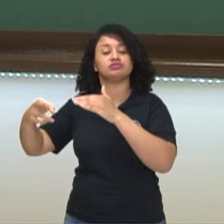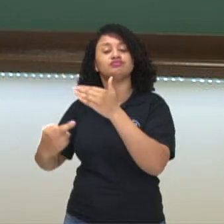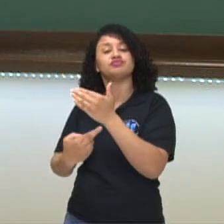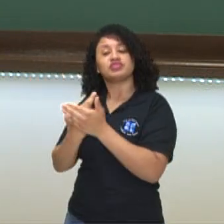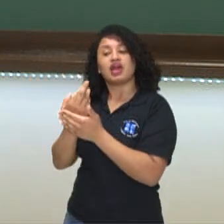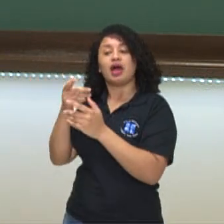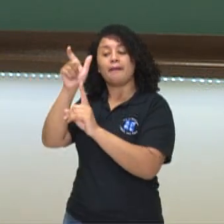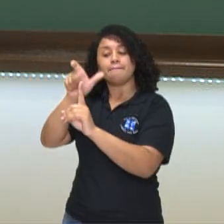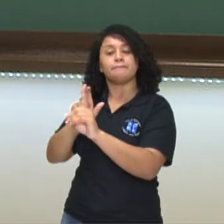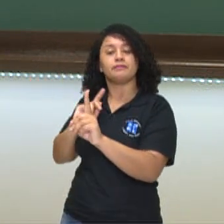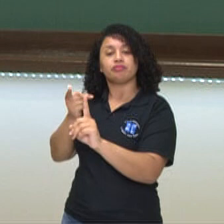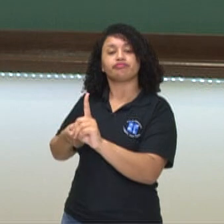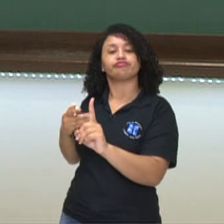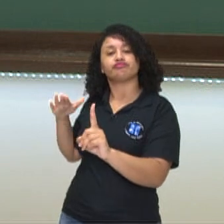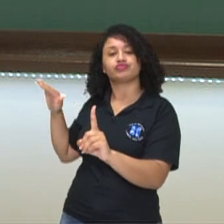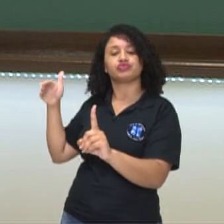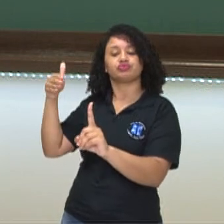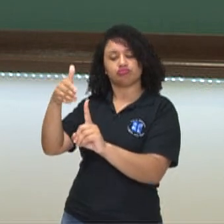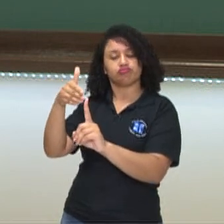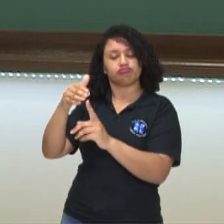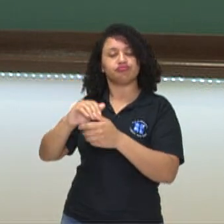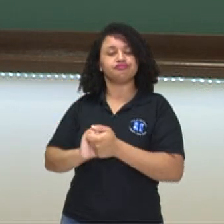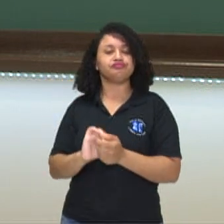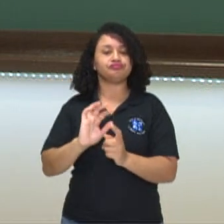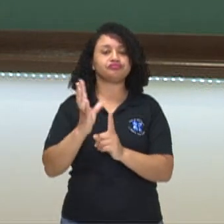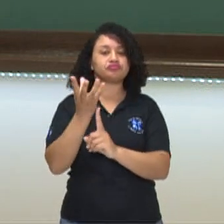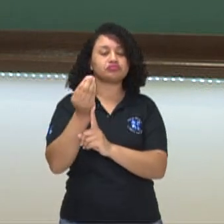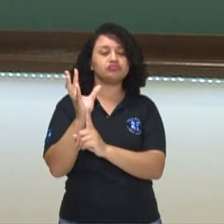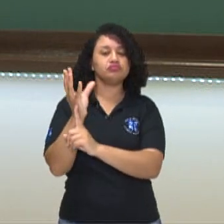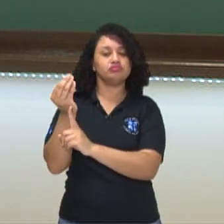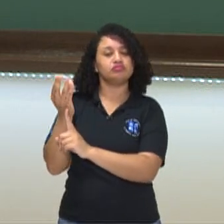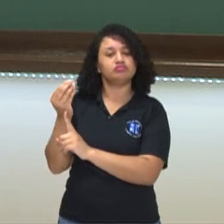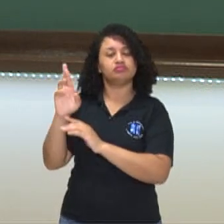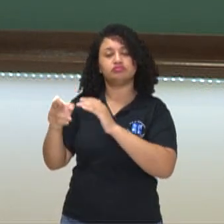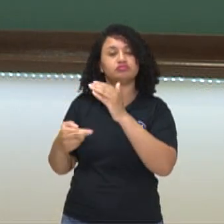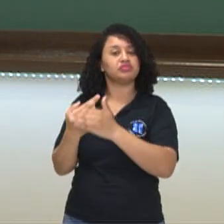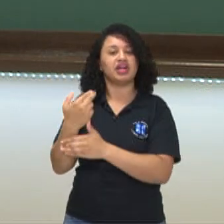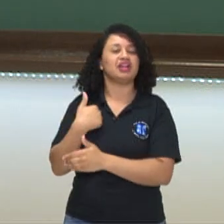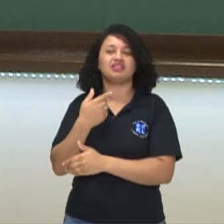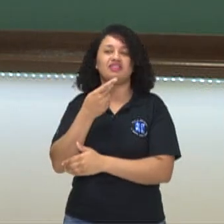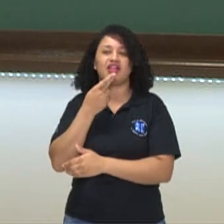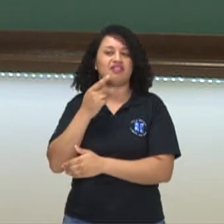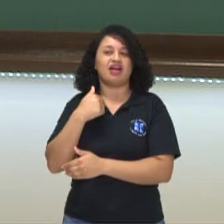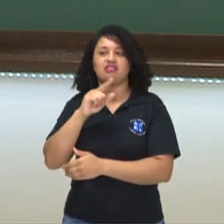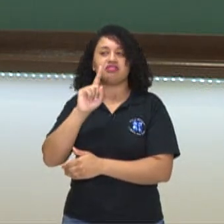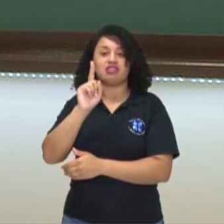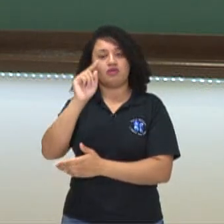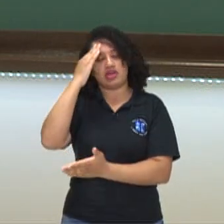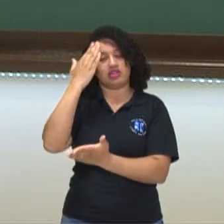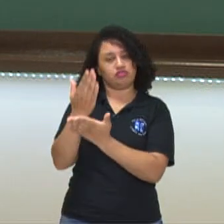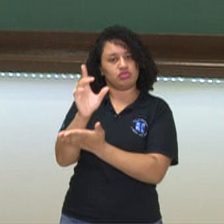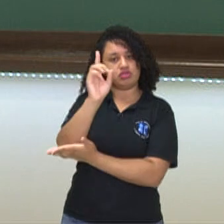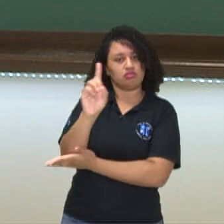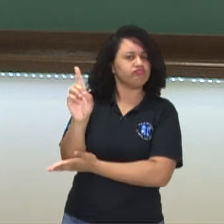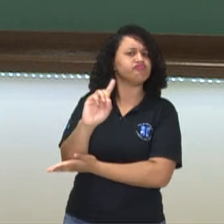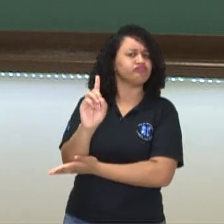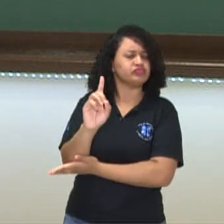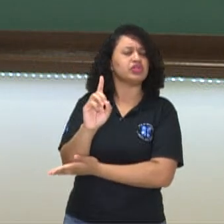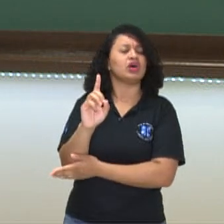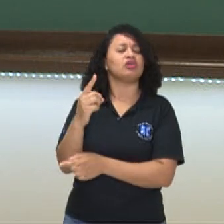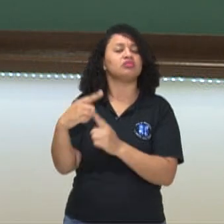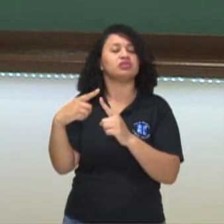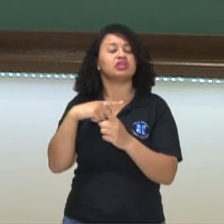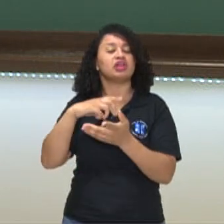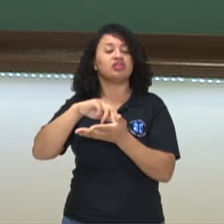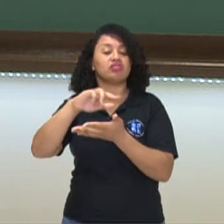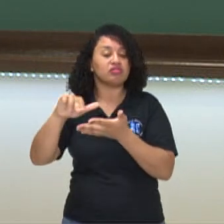o homem. Os artistas renascentistas, eles não eram ateus, né? Tanto que vários artistas vão trabalhar com